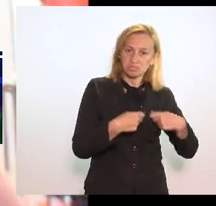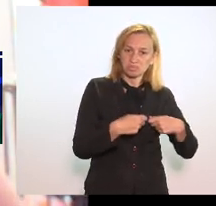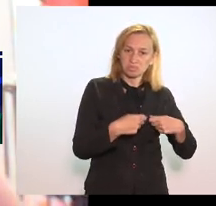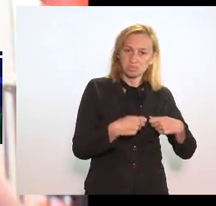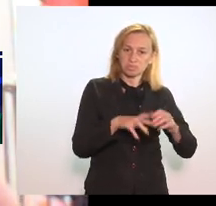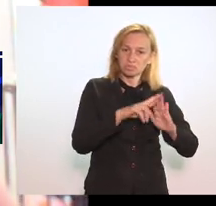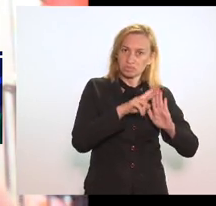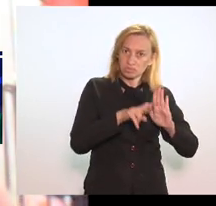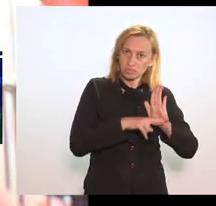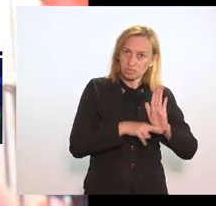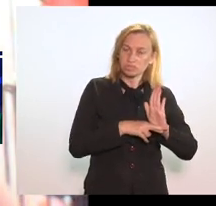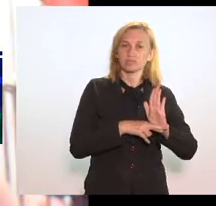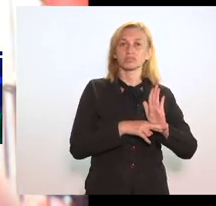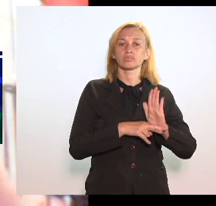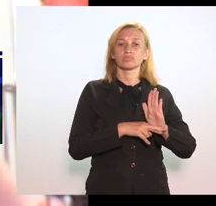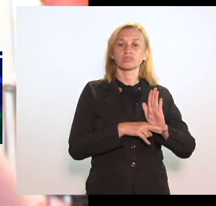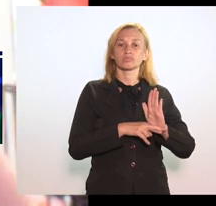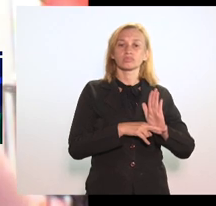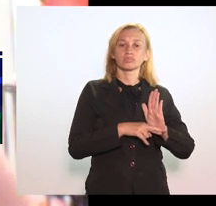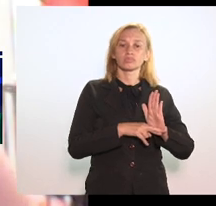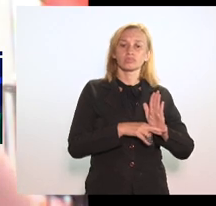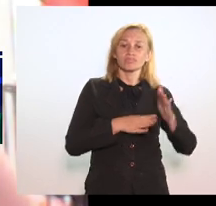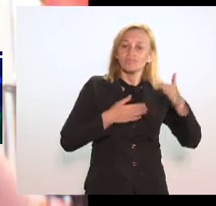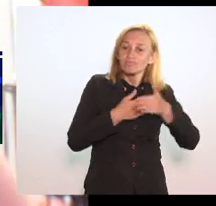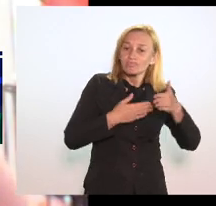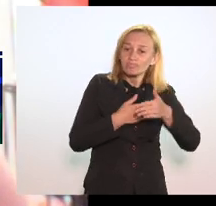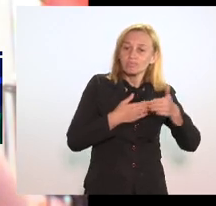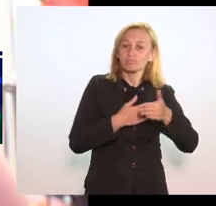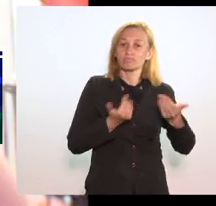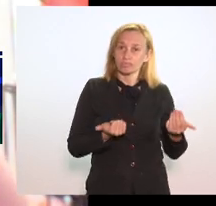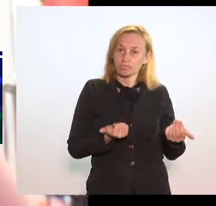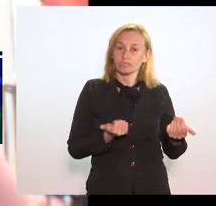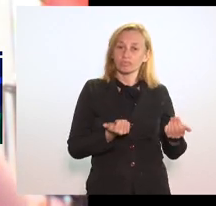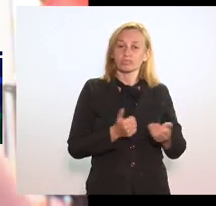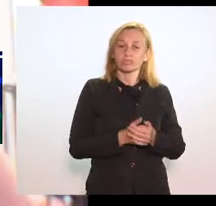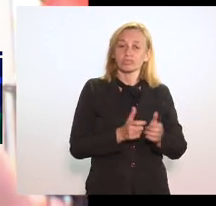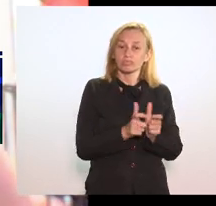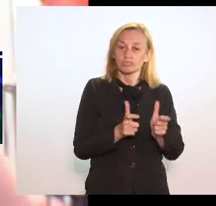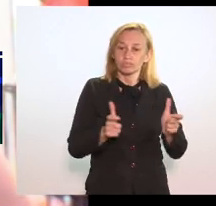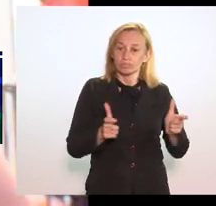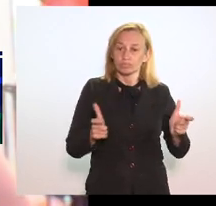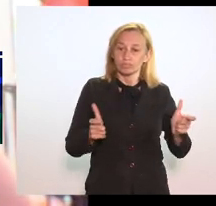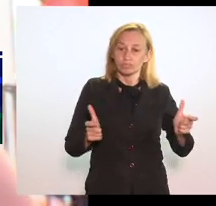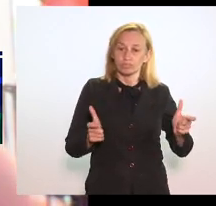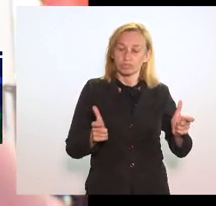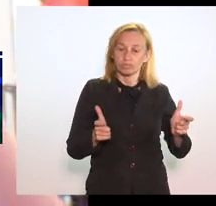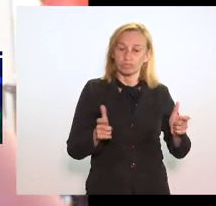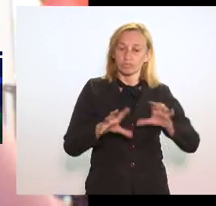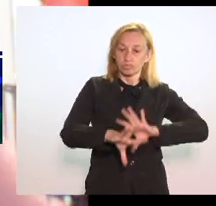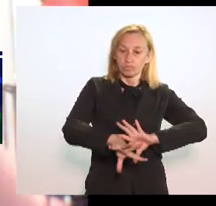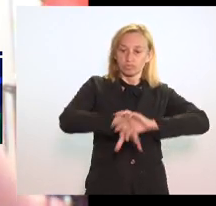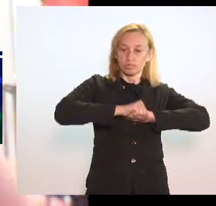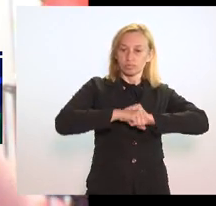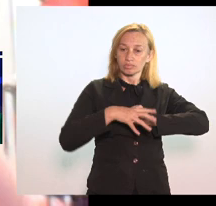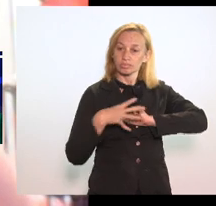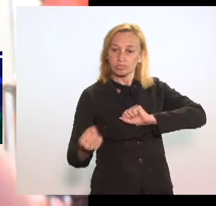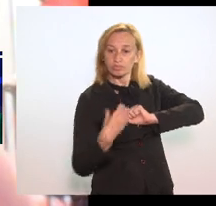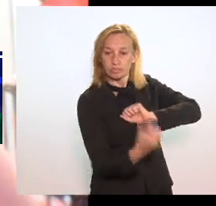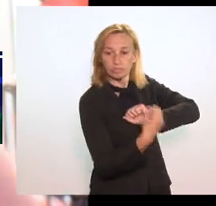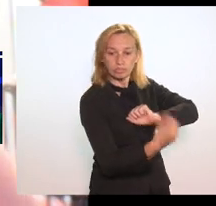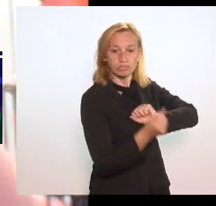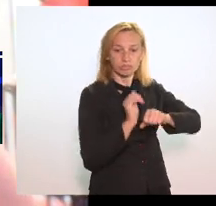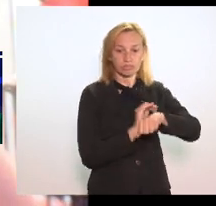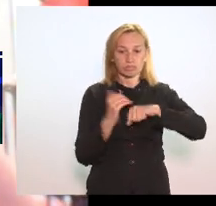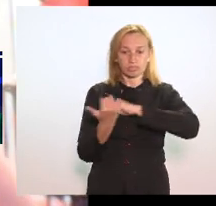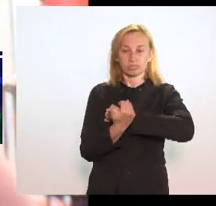medidas para se interromper o crescimento no círculo de contagem do coronavírus no